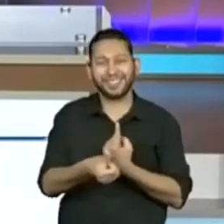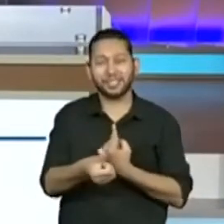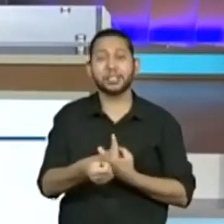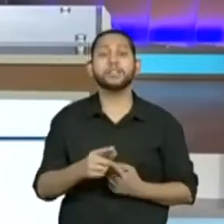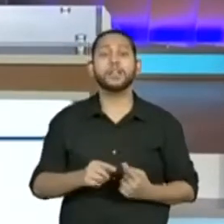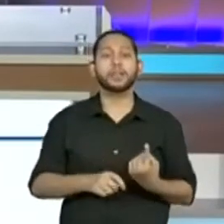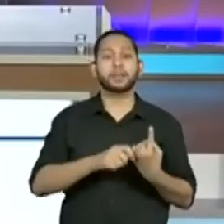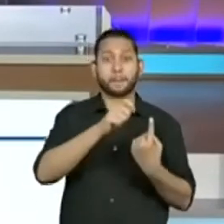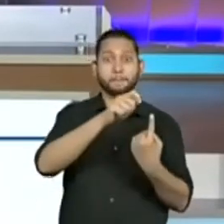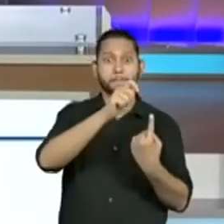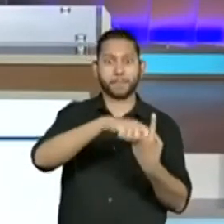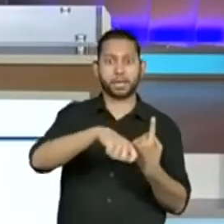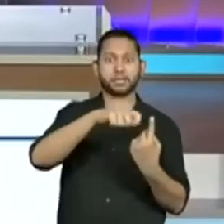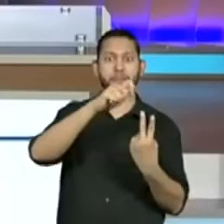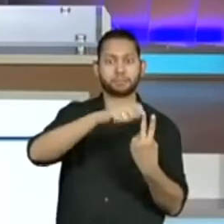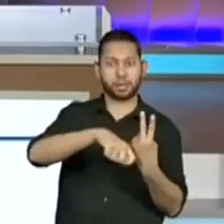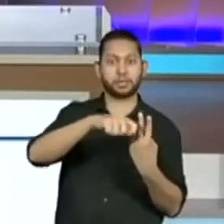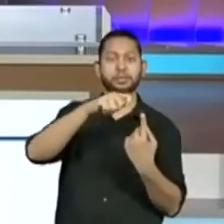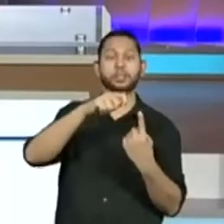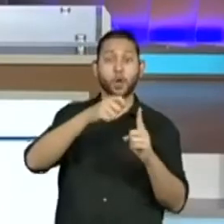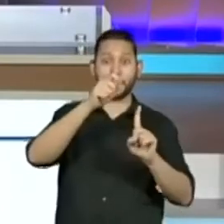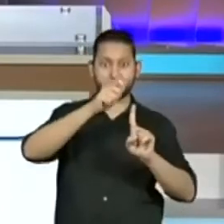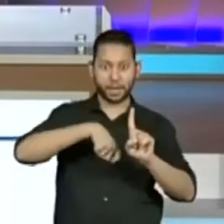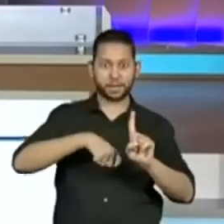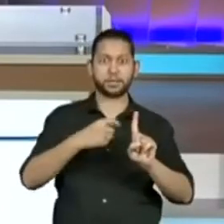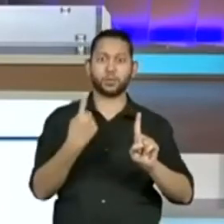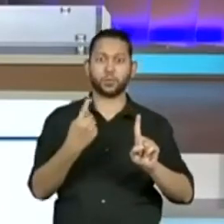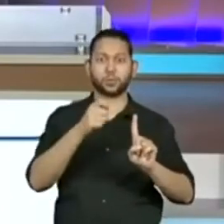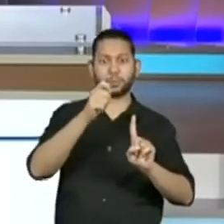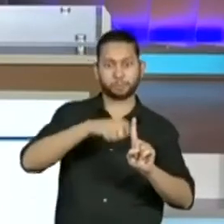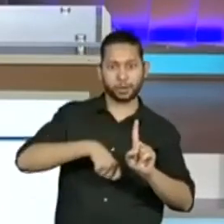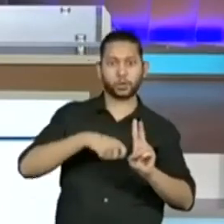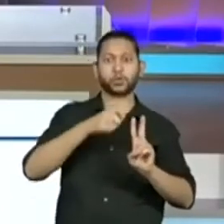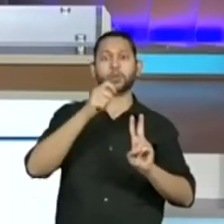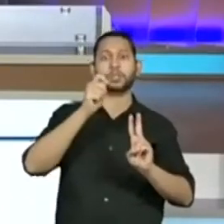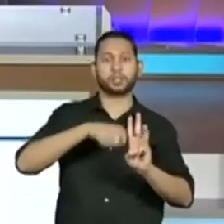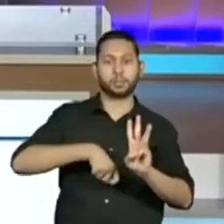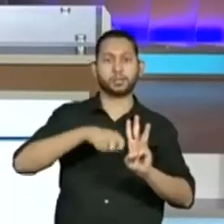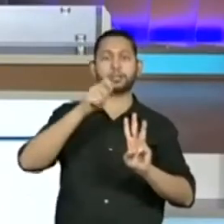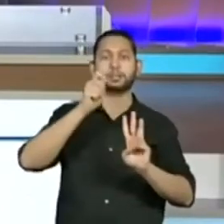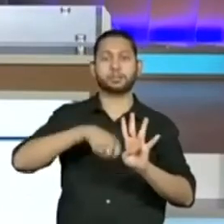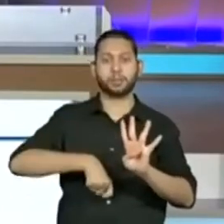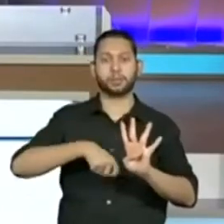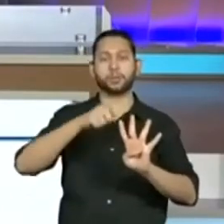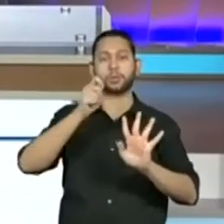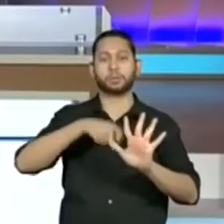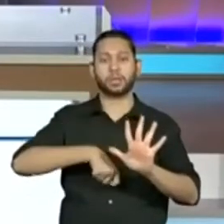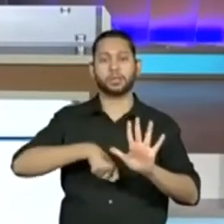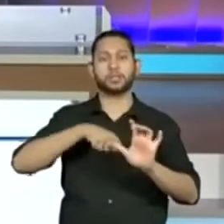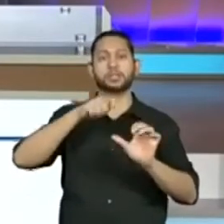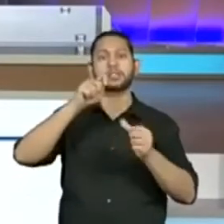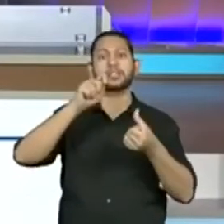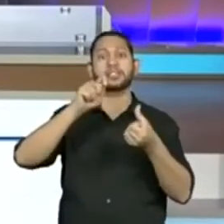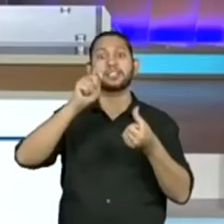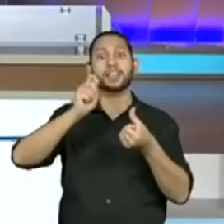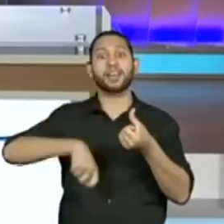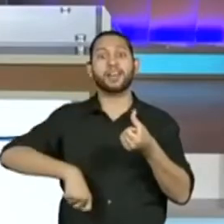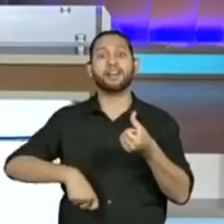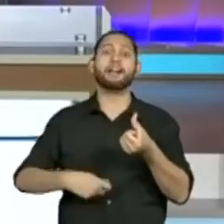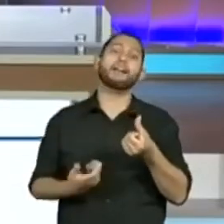Arthur Saboia acertaram? E aí a professora Cristina Aparecida falou que o Enzo disse que é 6